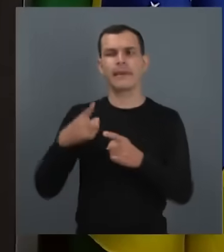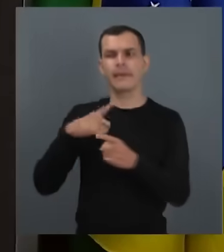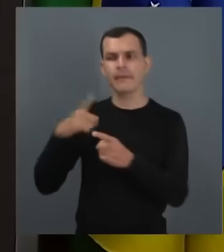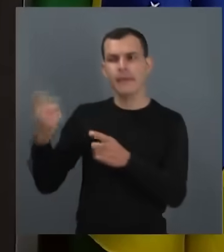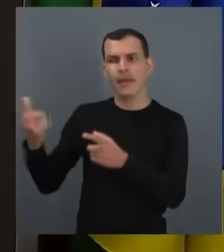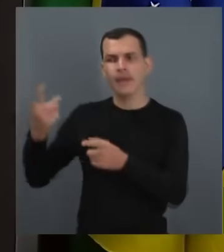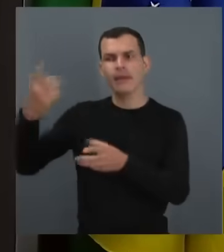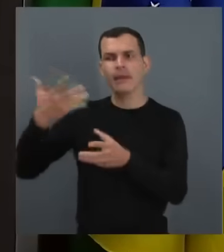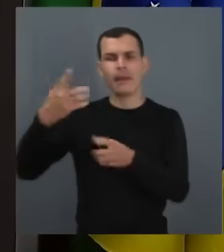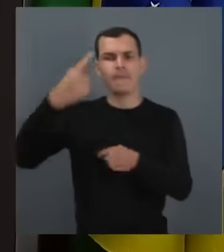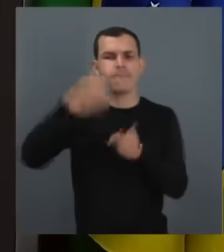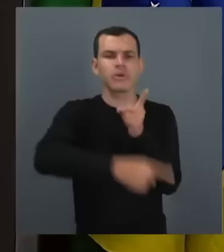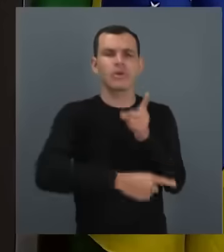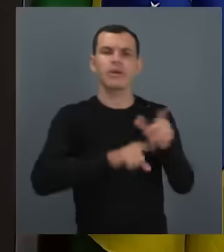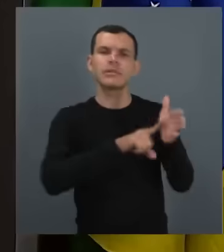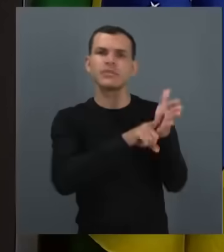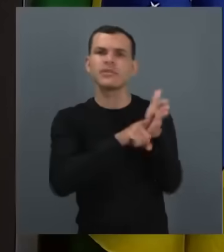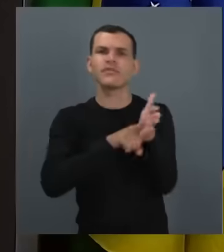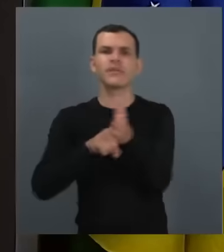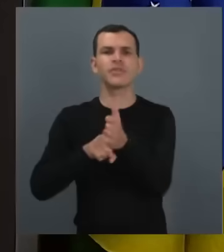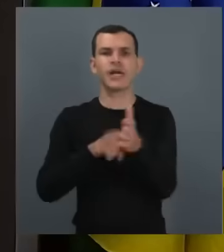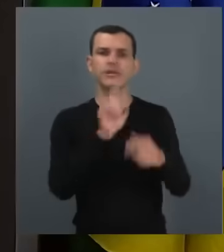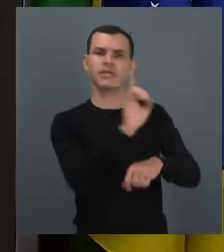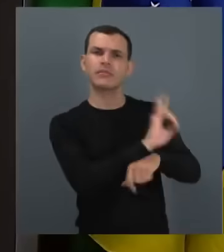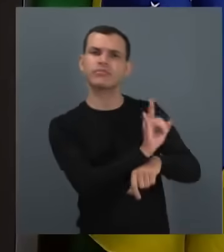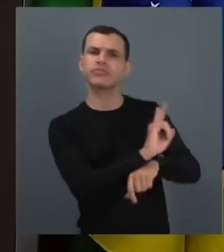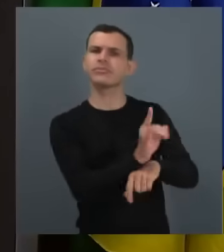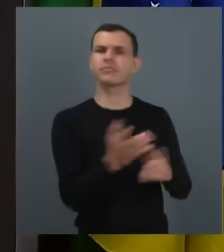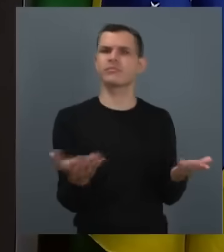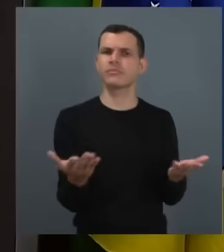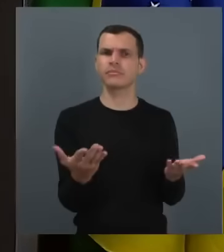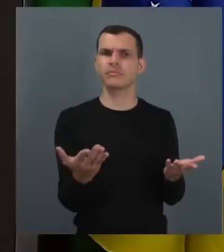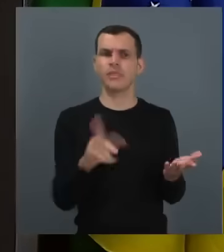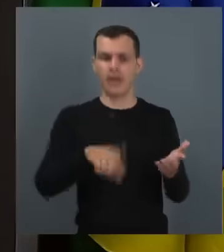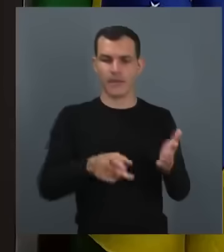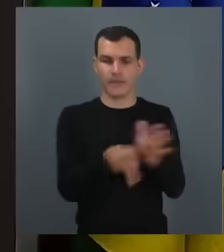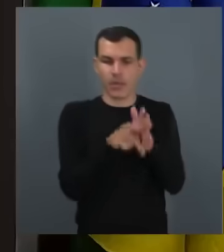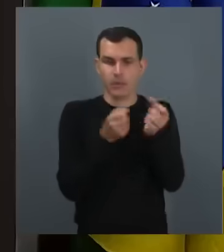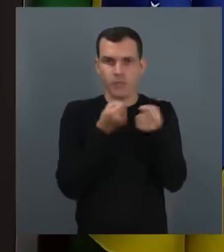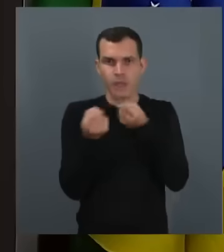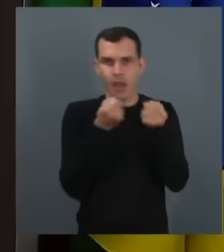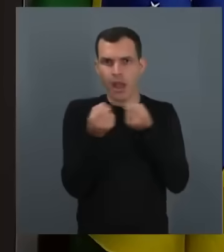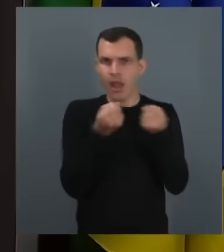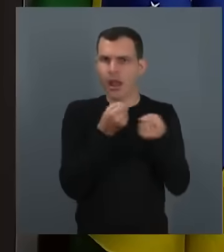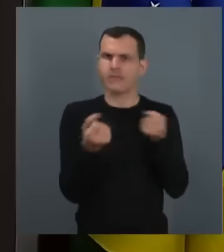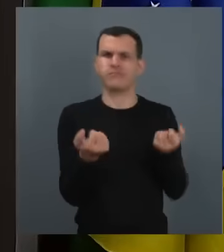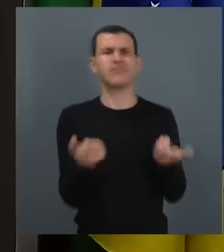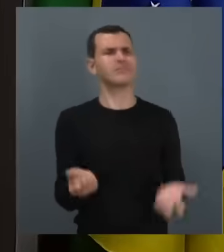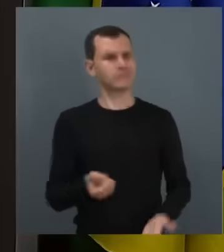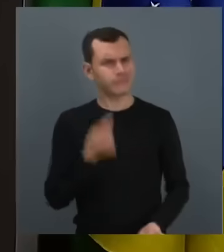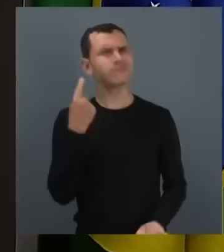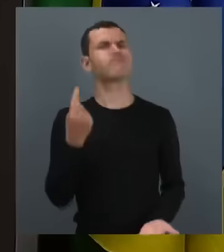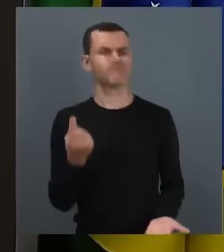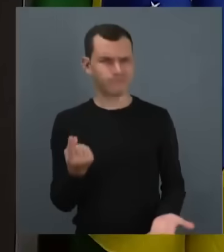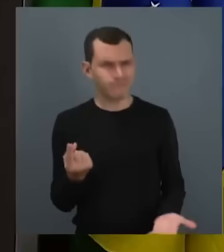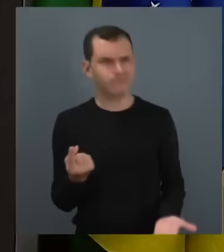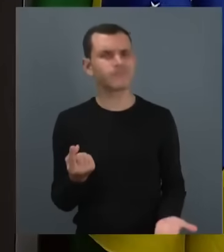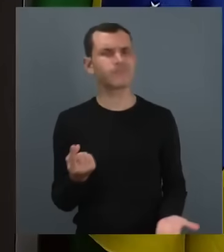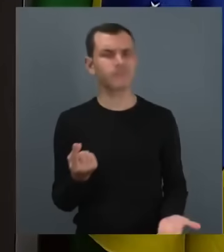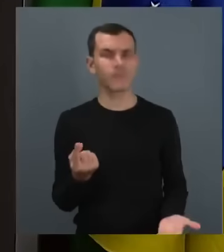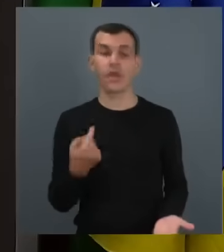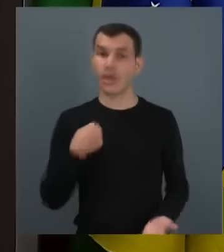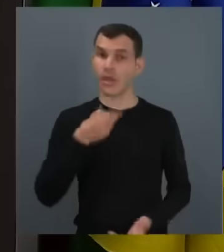aqui essa investigação, produto jornalístico. É muito estranho. Aumentou